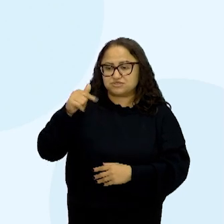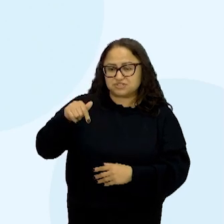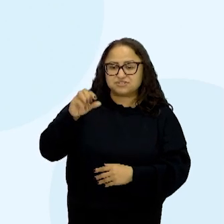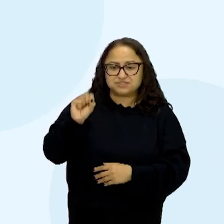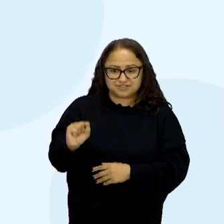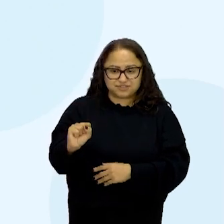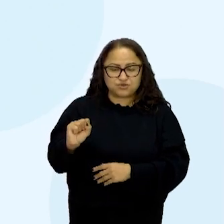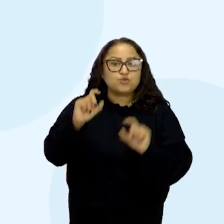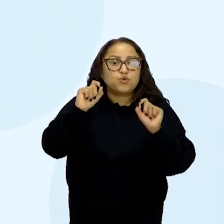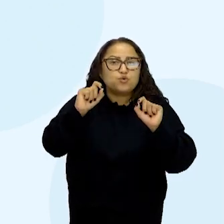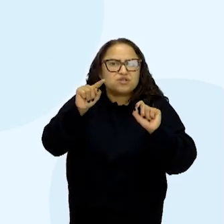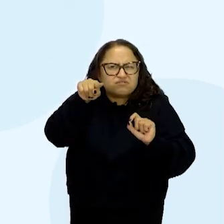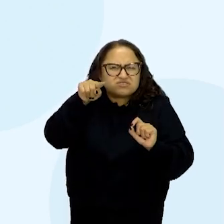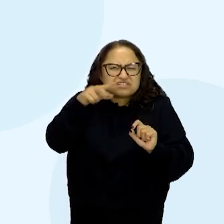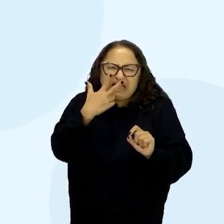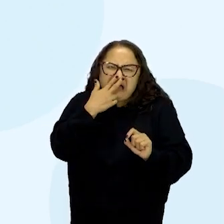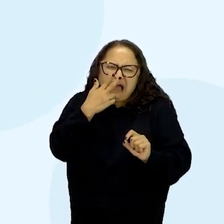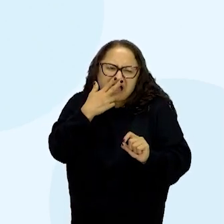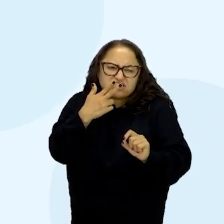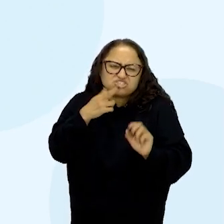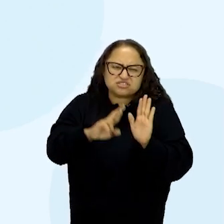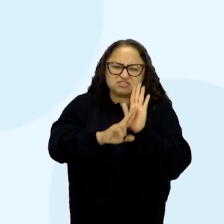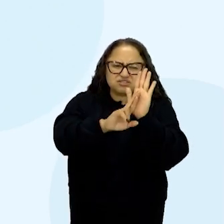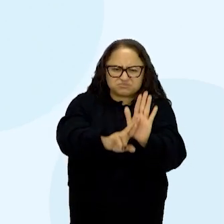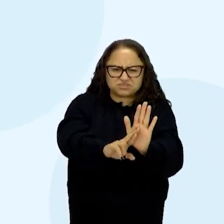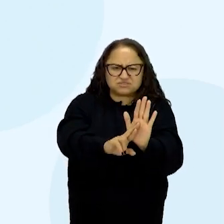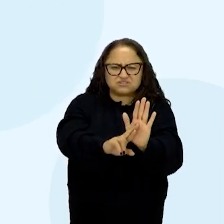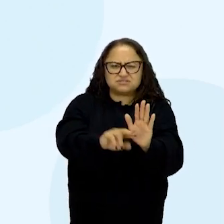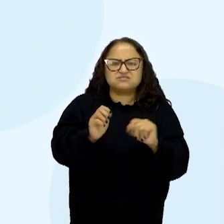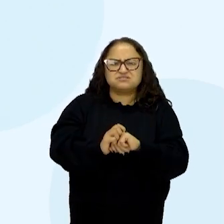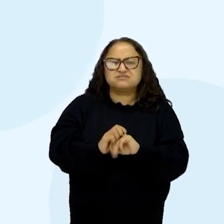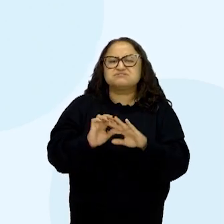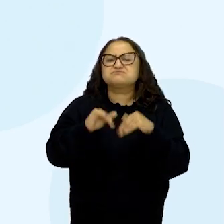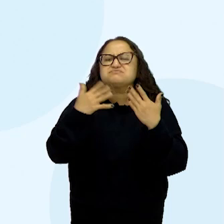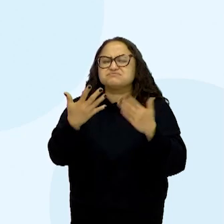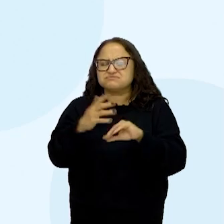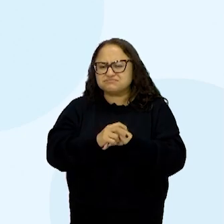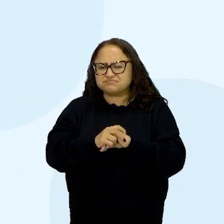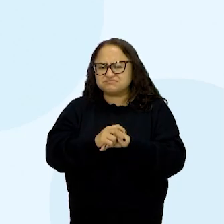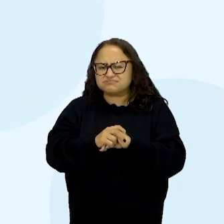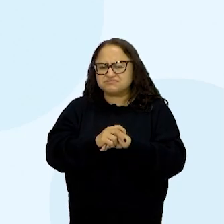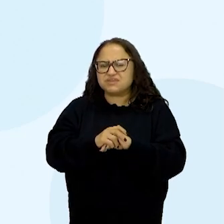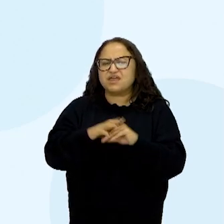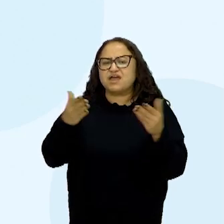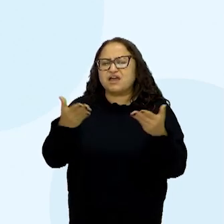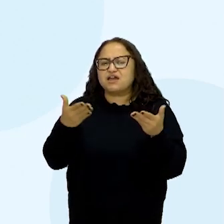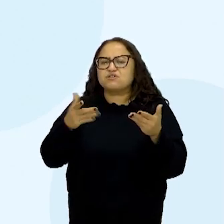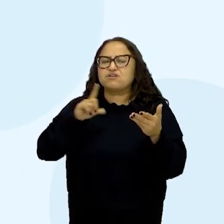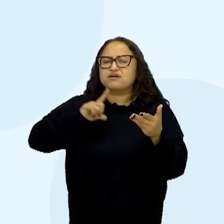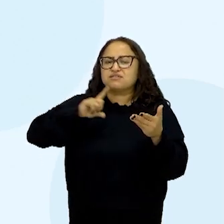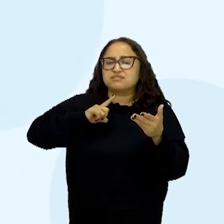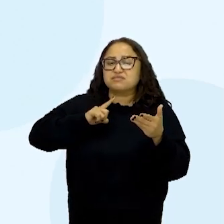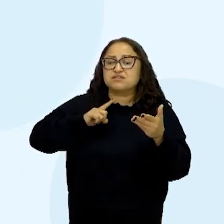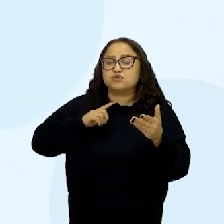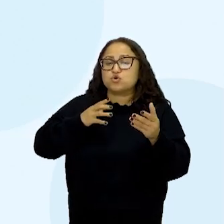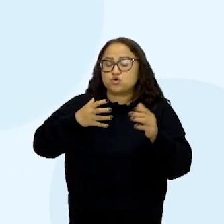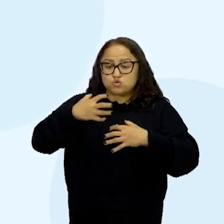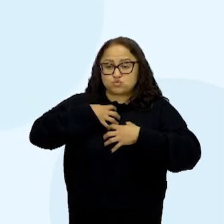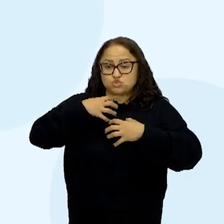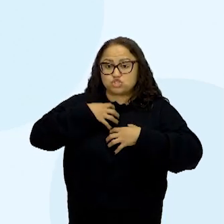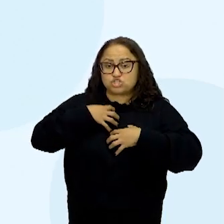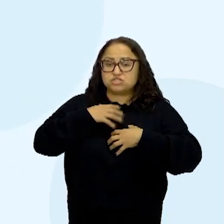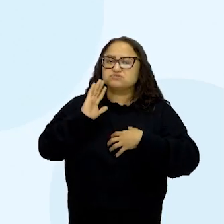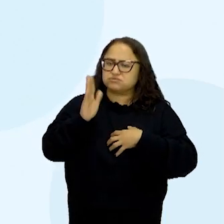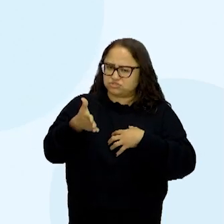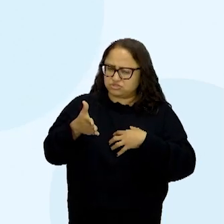que você acha que ela representa e por que nós criamos os estereótipos? And then you have there some models for you to answer if you want to use them. Okay?